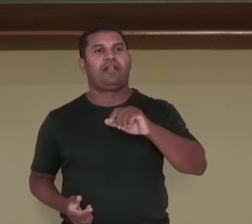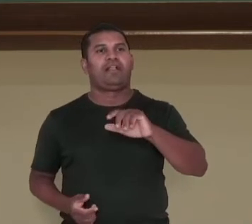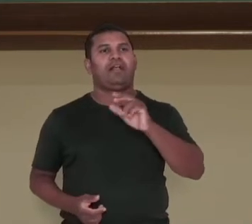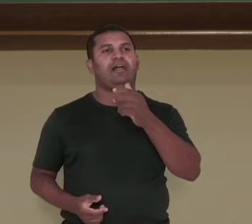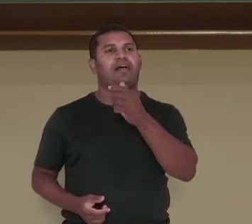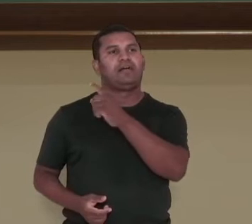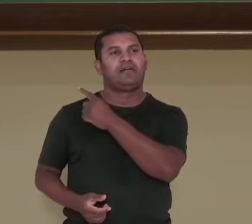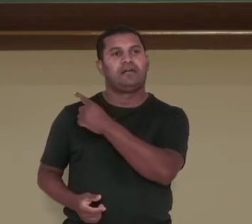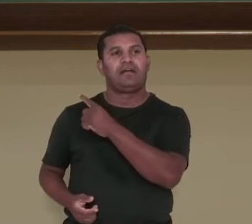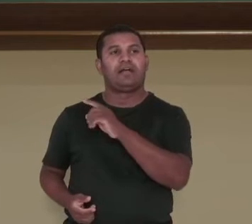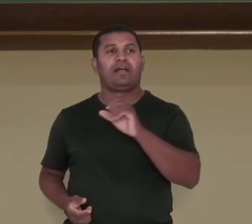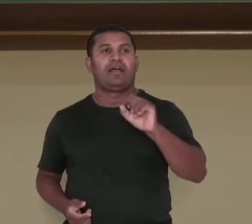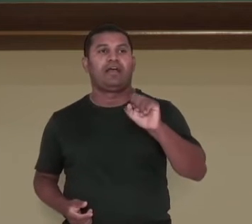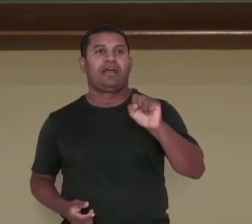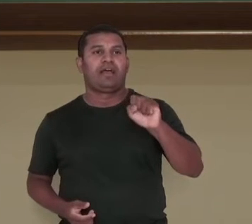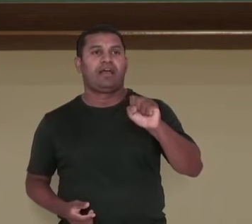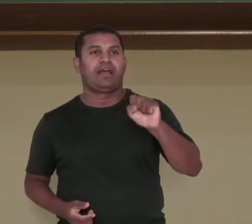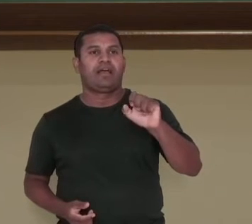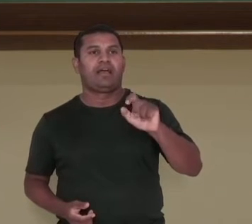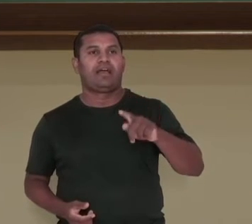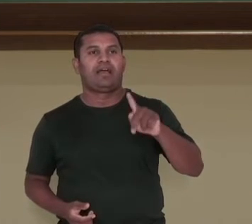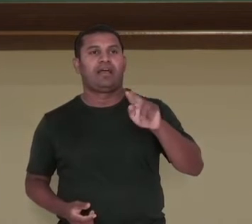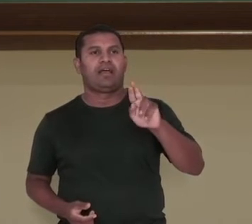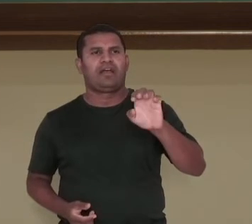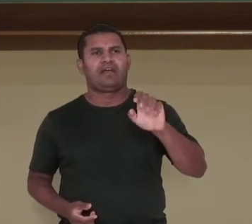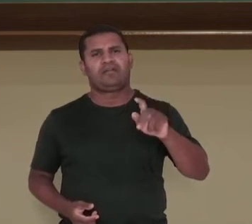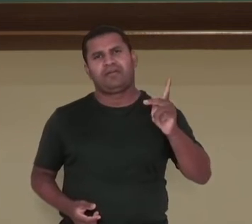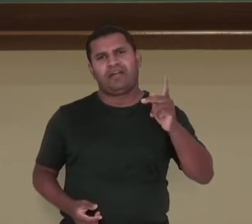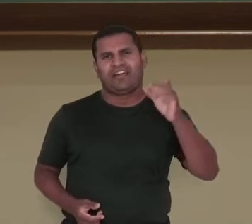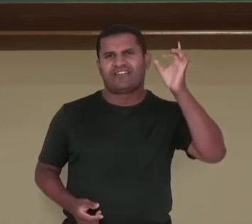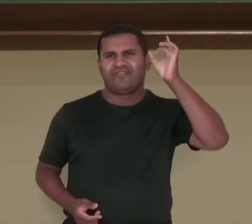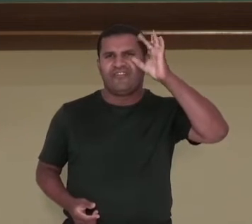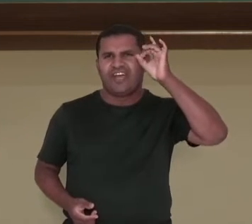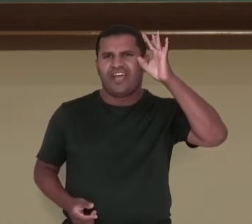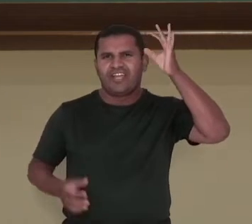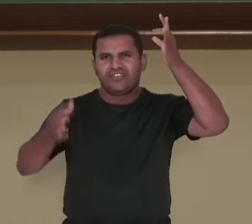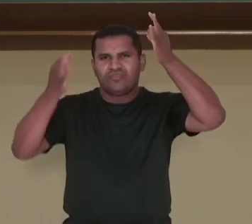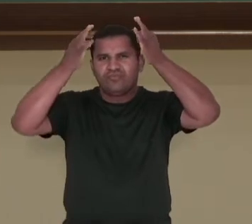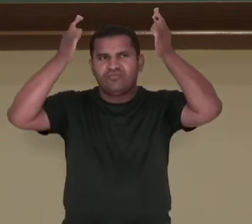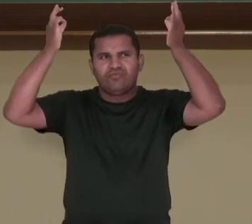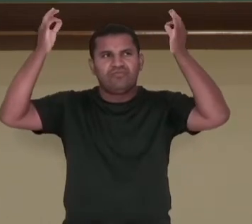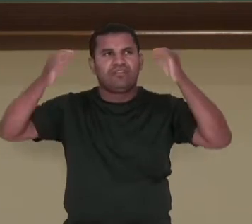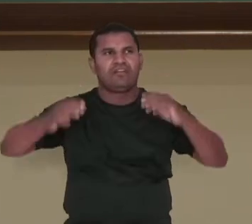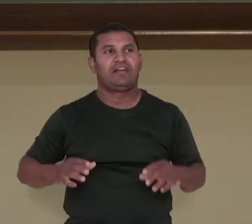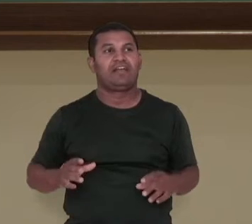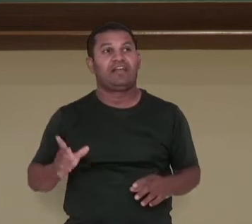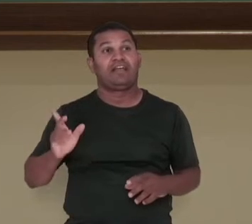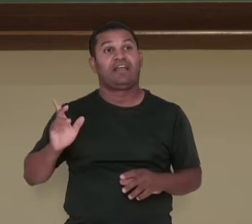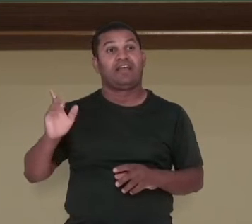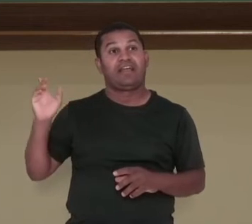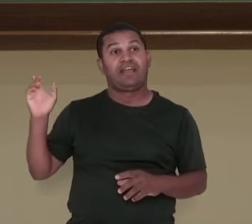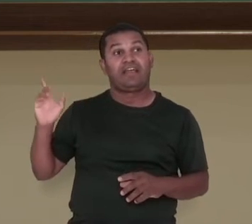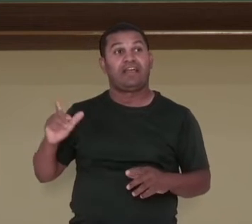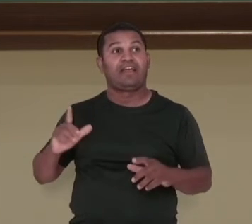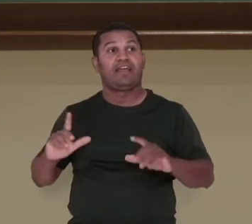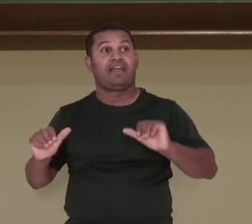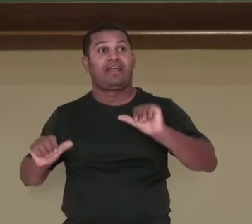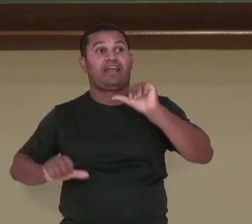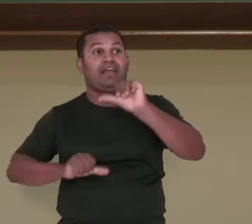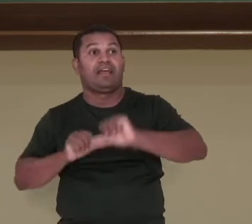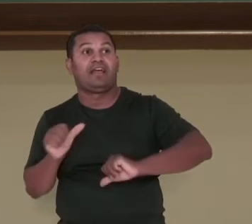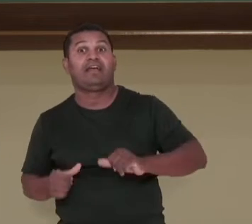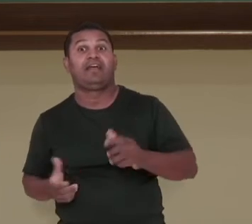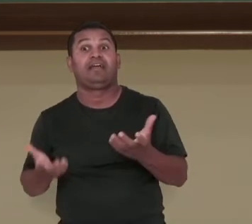1, em que ele tá tentando encontrar o Lorde Farquaad, e aí ele, seu cabelo igual o meu, né? E aí, todos